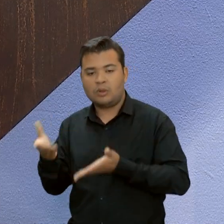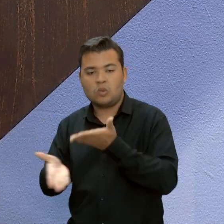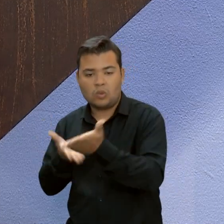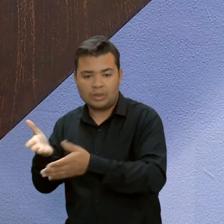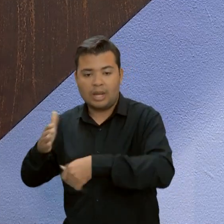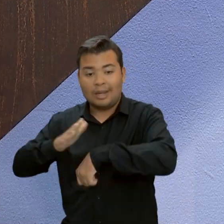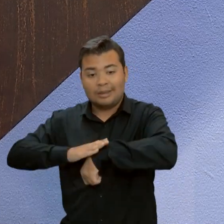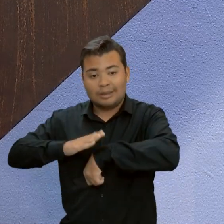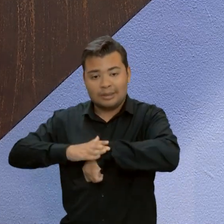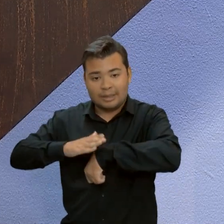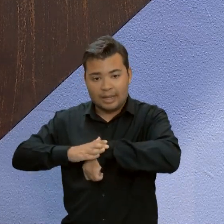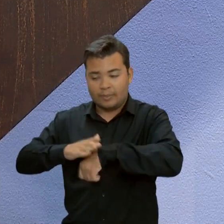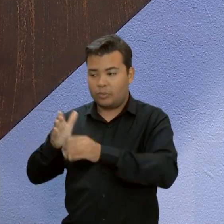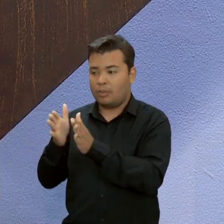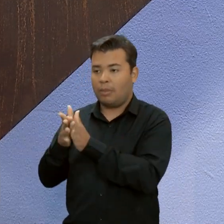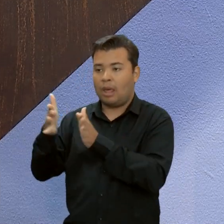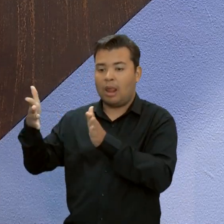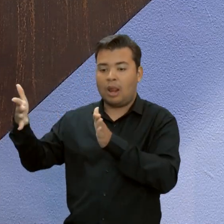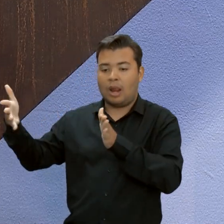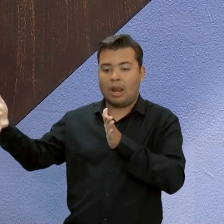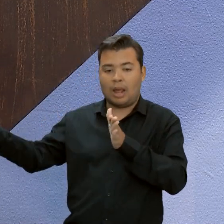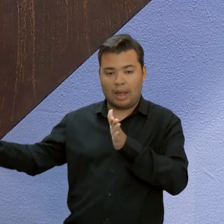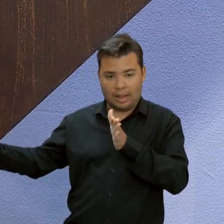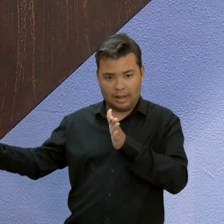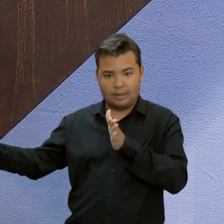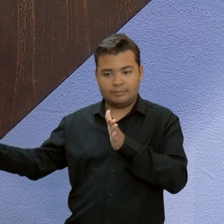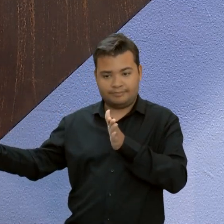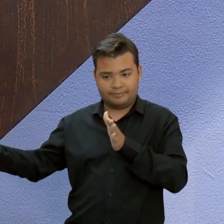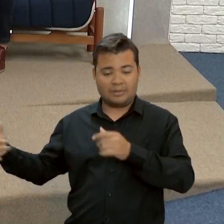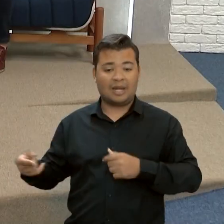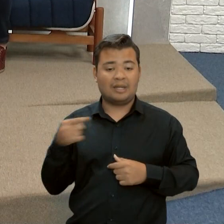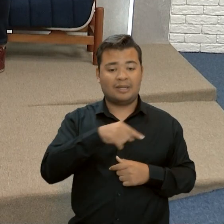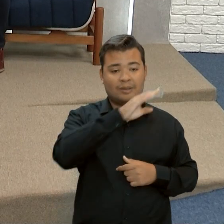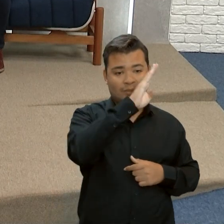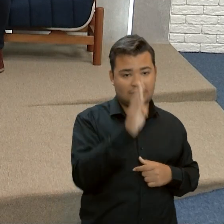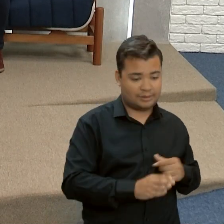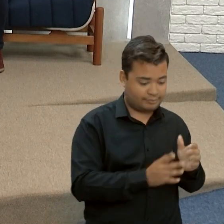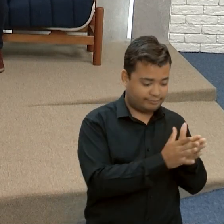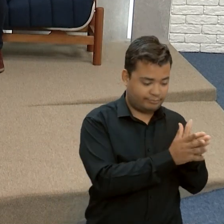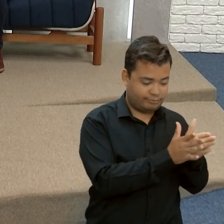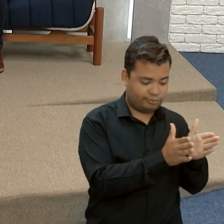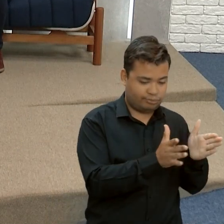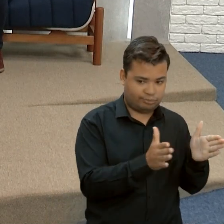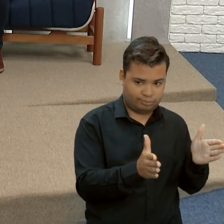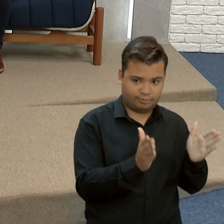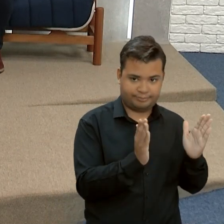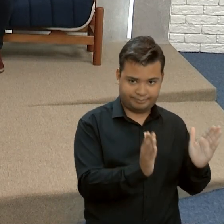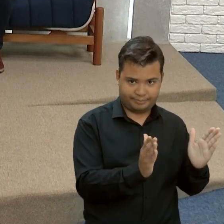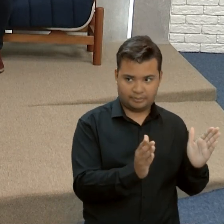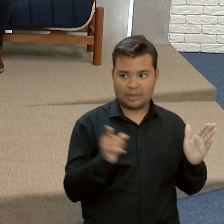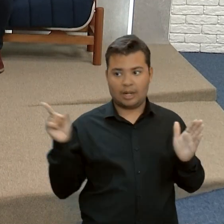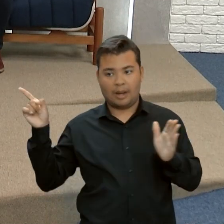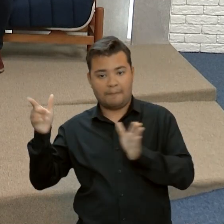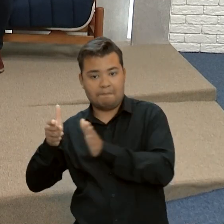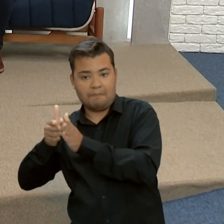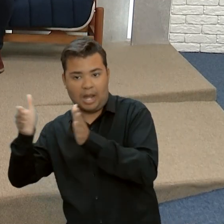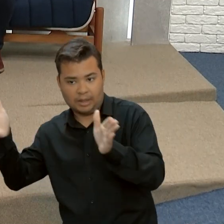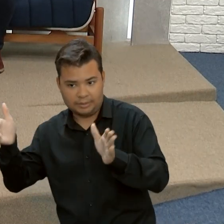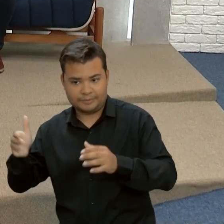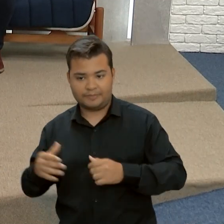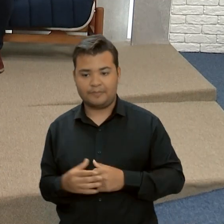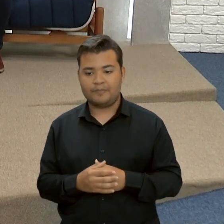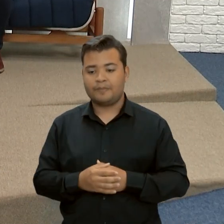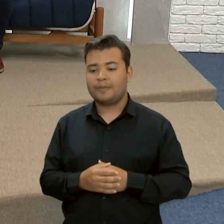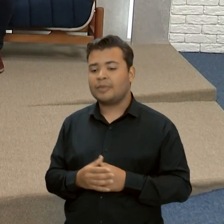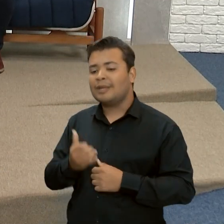dias, alguns locais podem estender um pouco mais. Está pedindo para encerrar, realmente. Nós já estamos no final desse bloco, mas muito